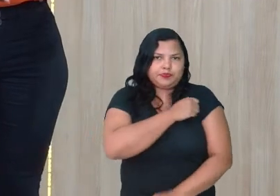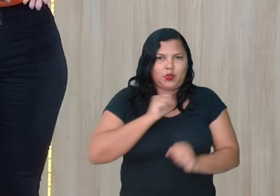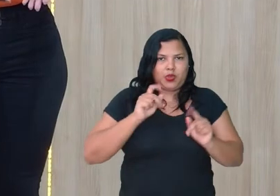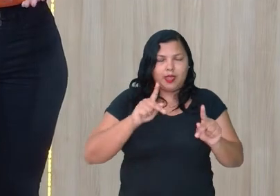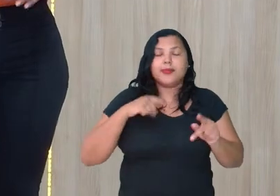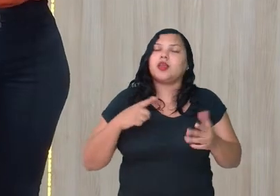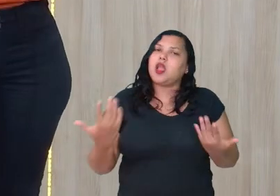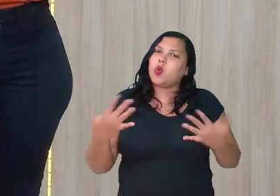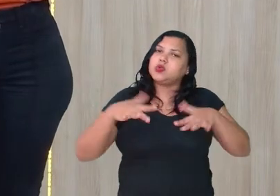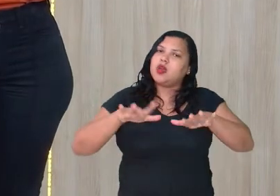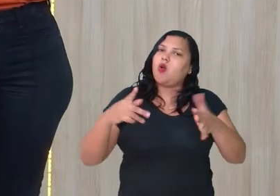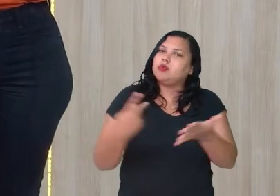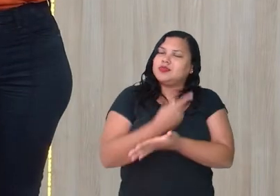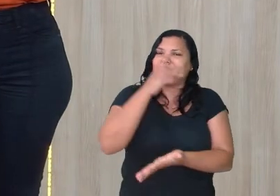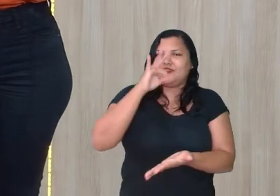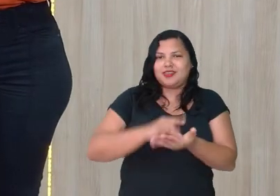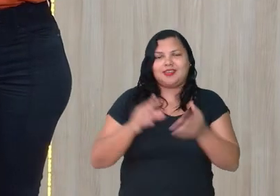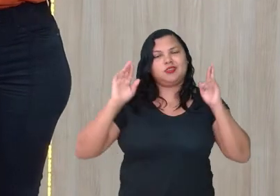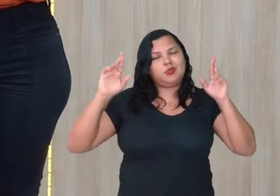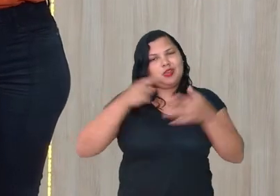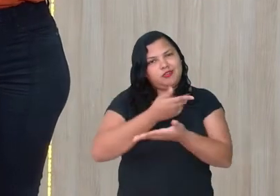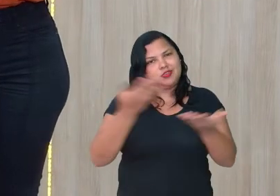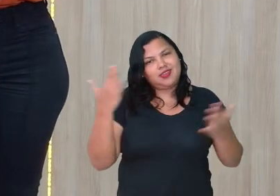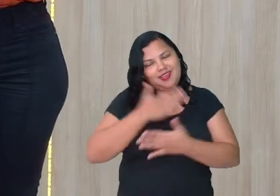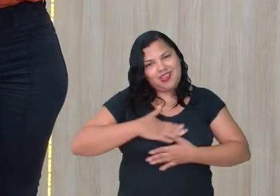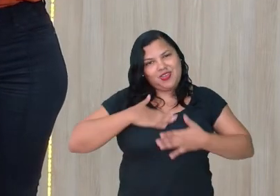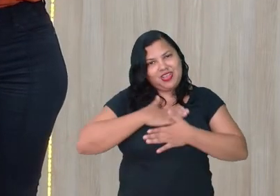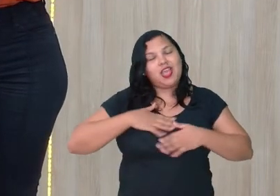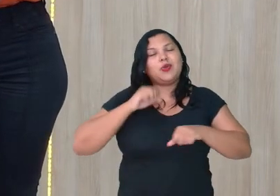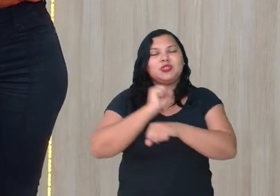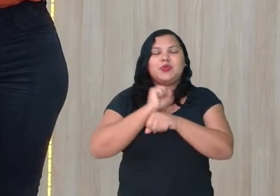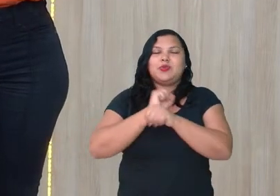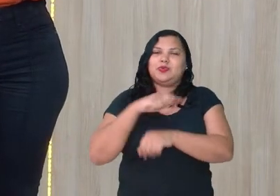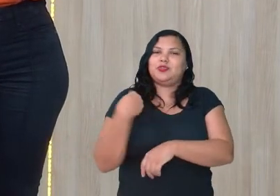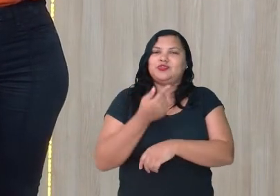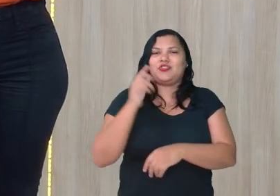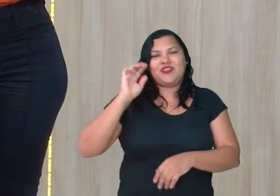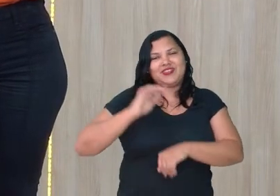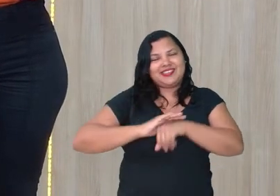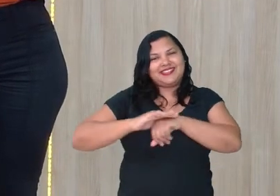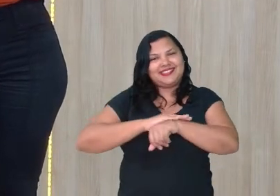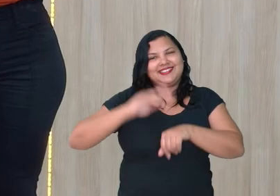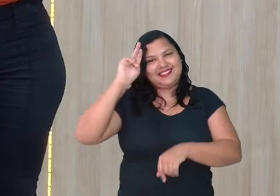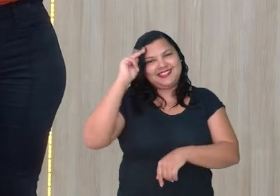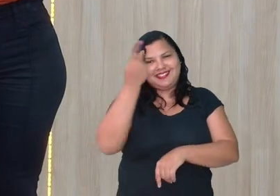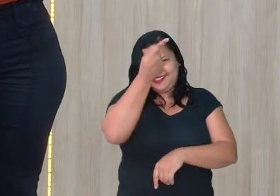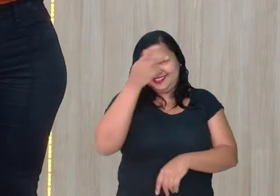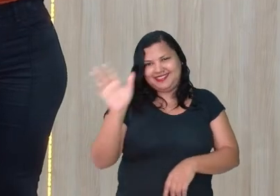gostado. Aguardo vocês para a gente conversar um pouquinho sobre o TDAH. Tchau, tchau.